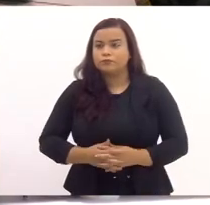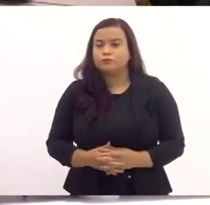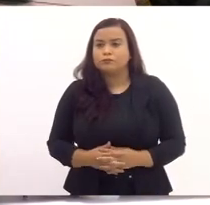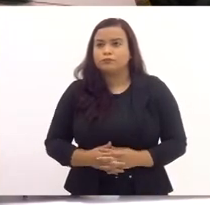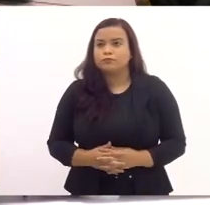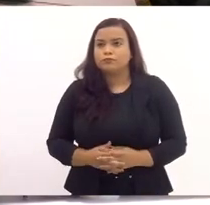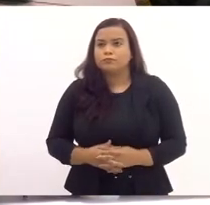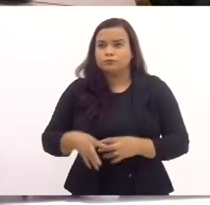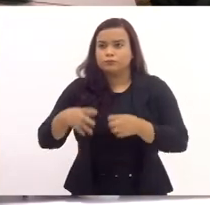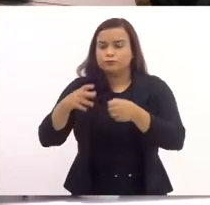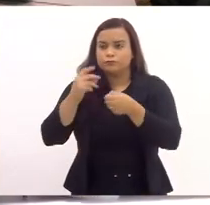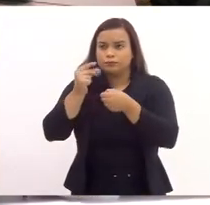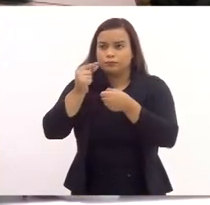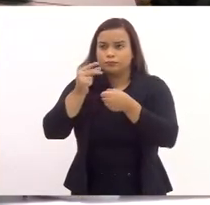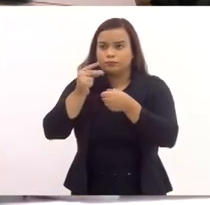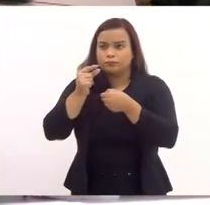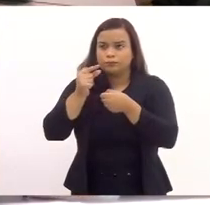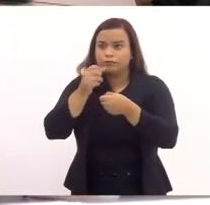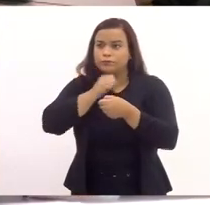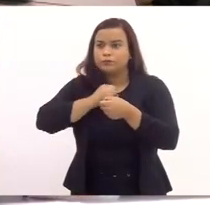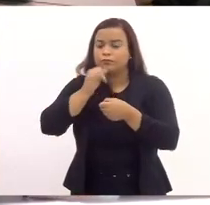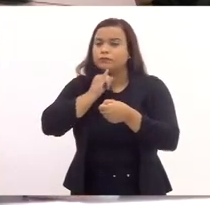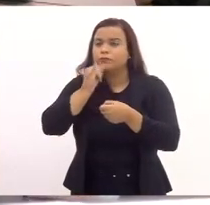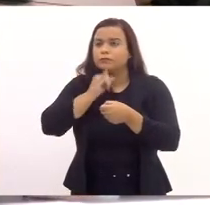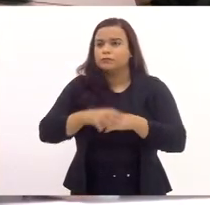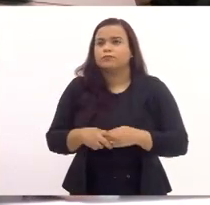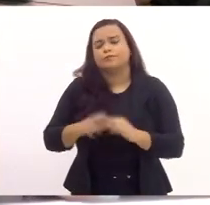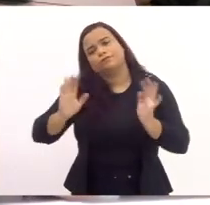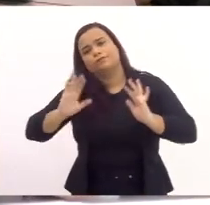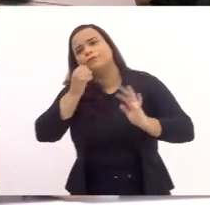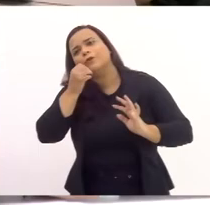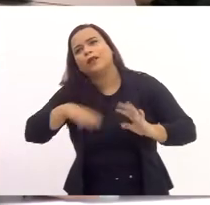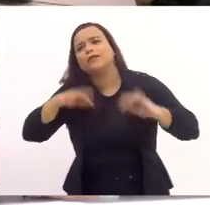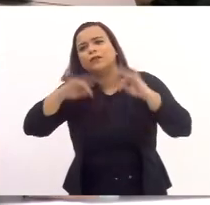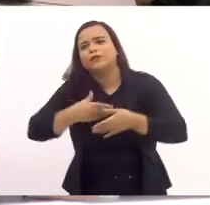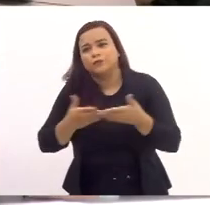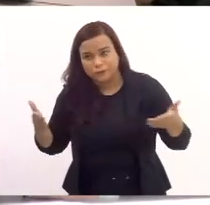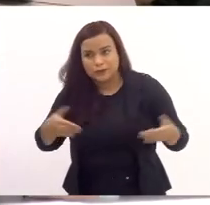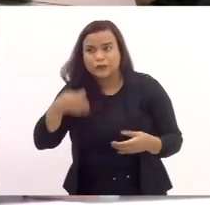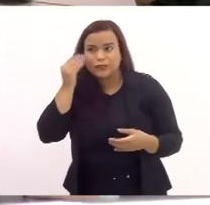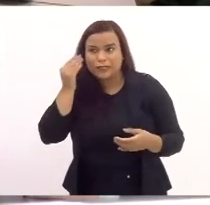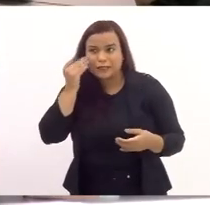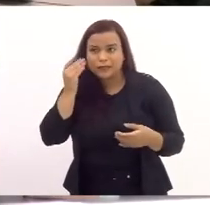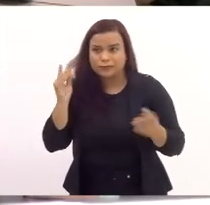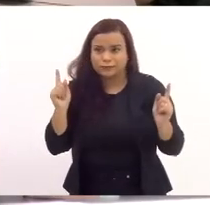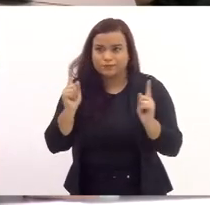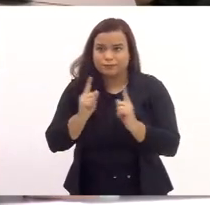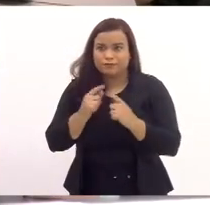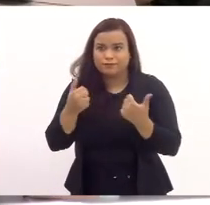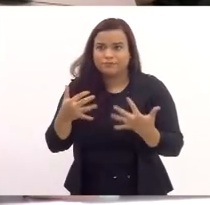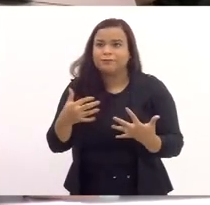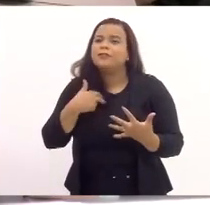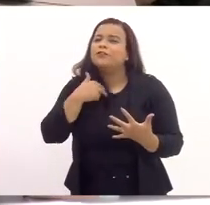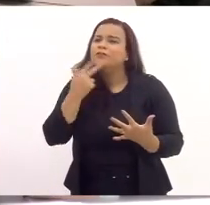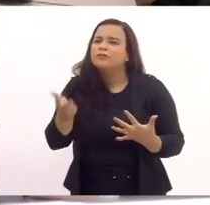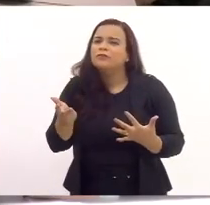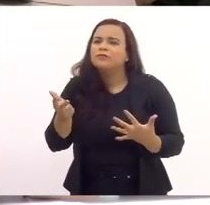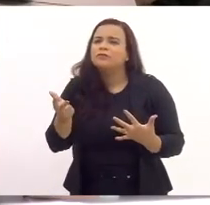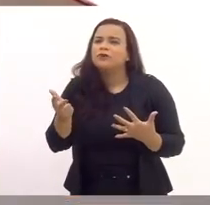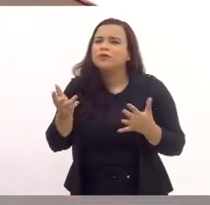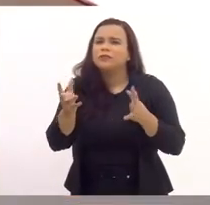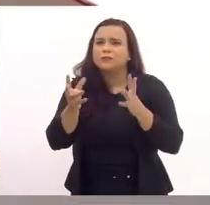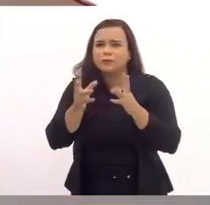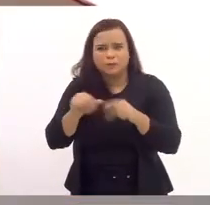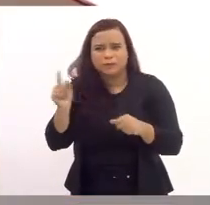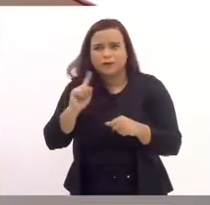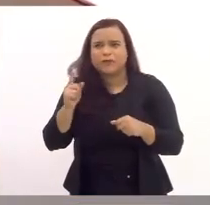Alô, alô. Oi. Voltou. Bem, boa tarde a todos. Eu vou tentar falar até minha voz não falhar. Se falhar, eu passo para minha colega,